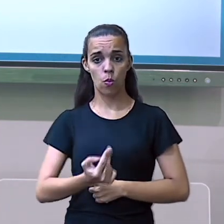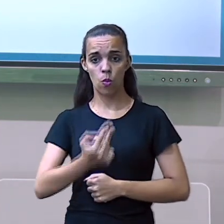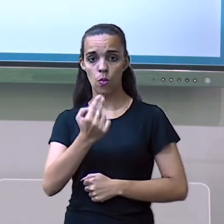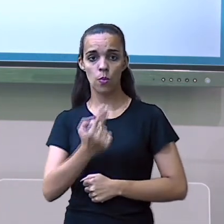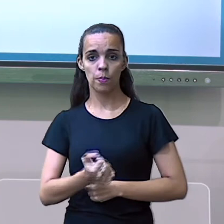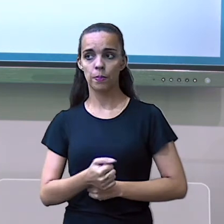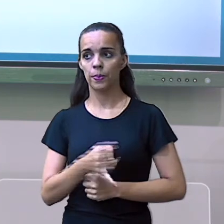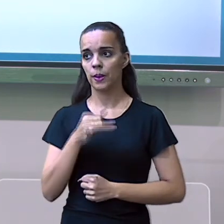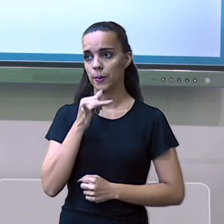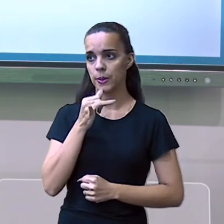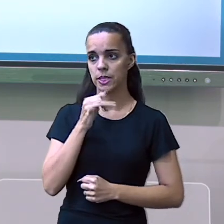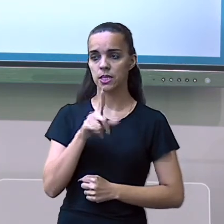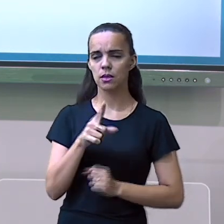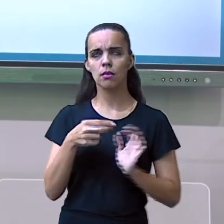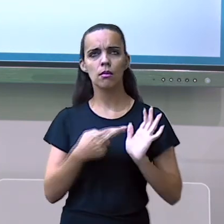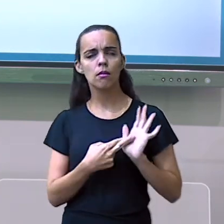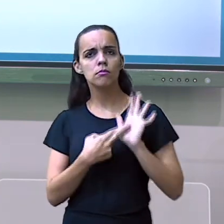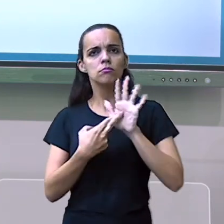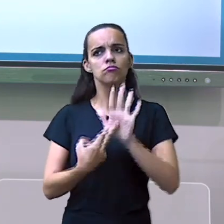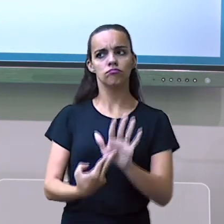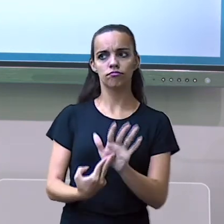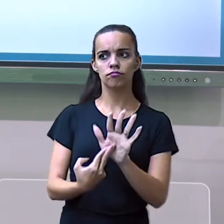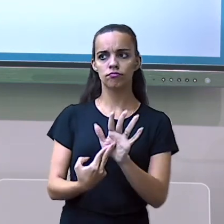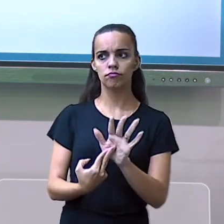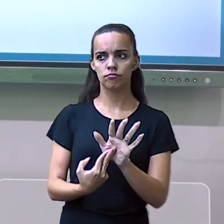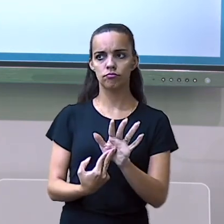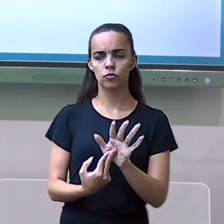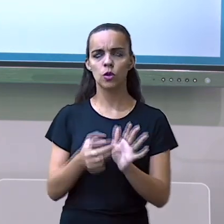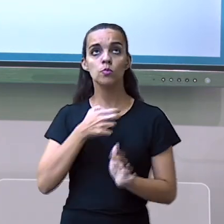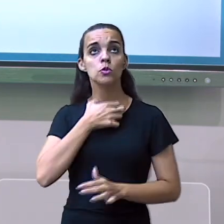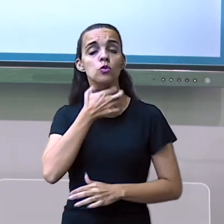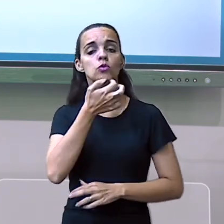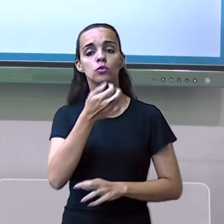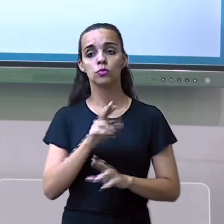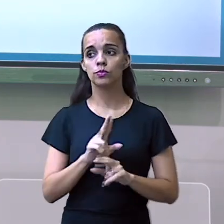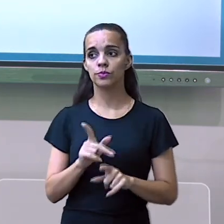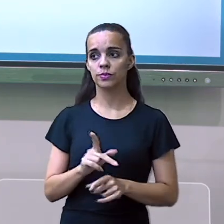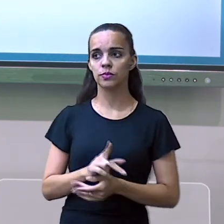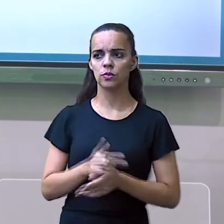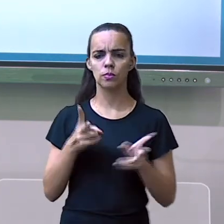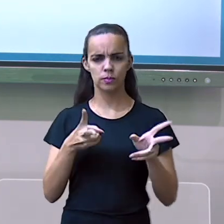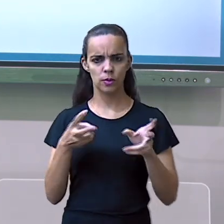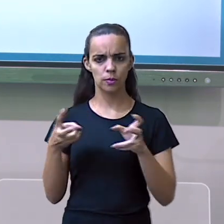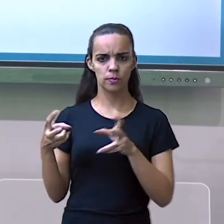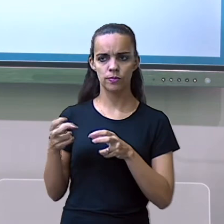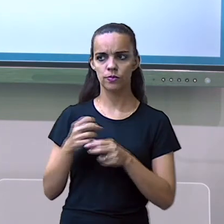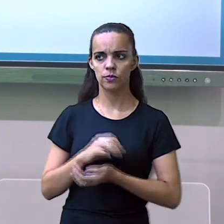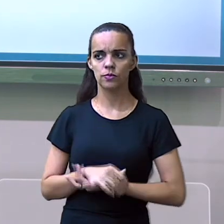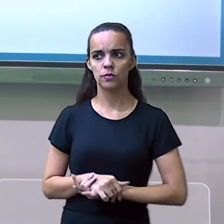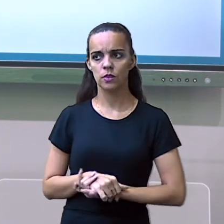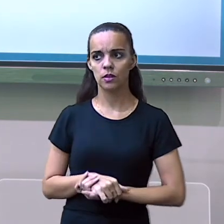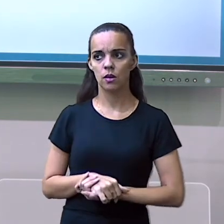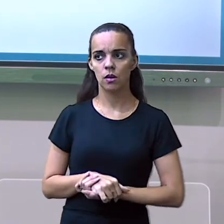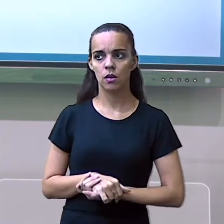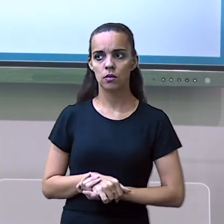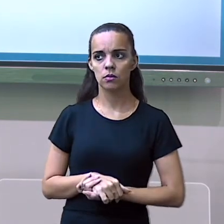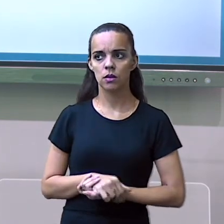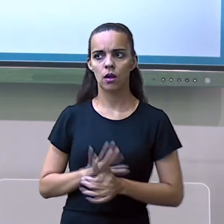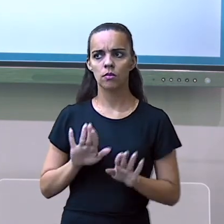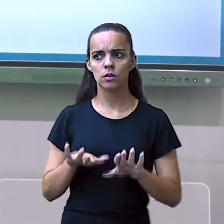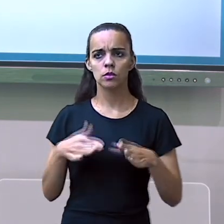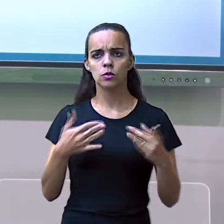mas aqui representam sons diferentes. Perceberam? E em qual